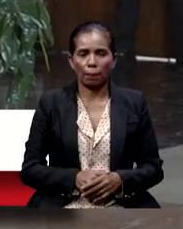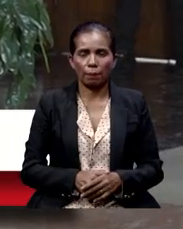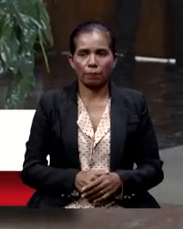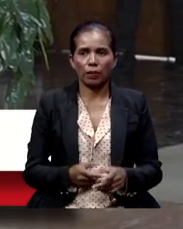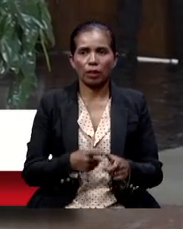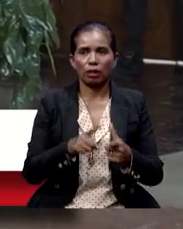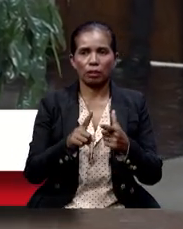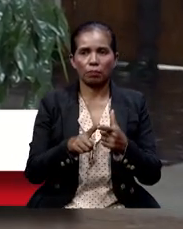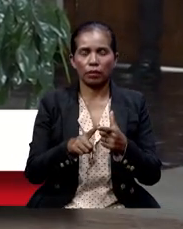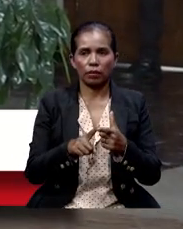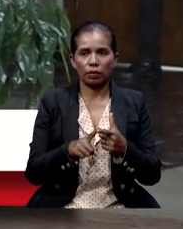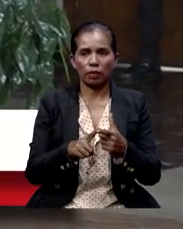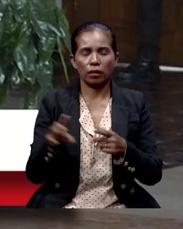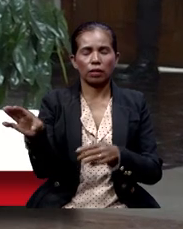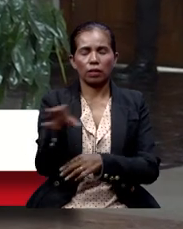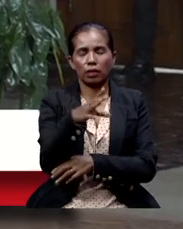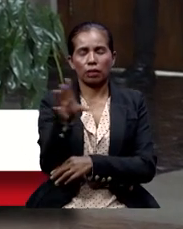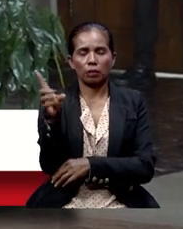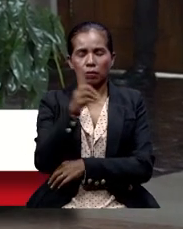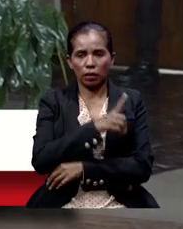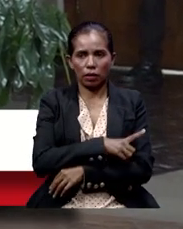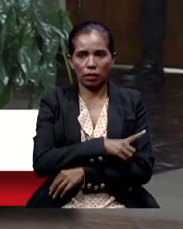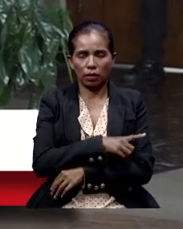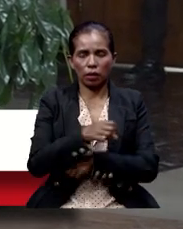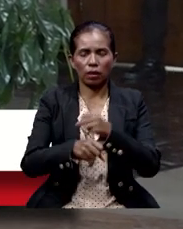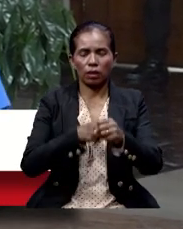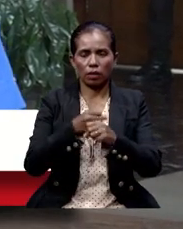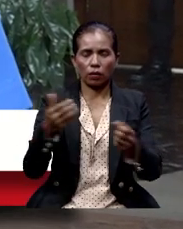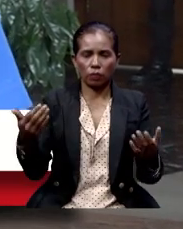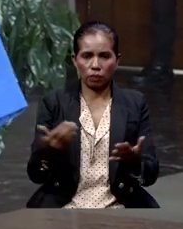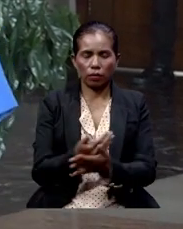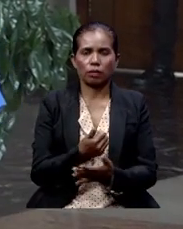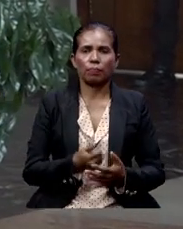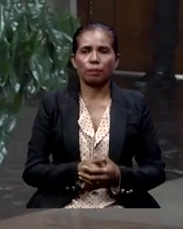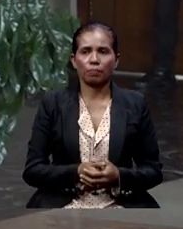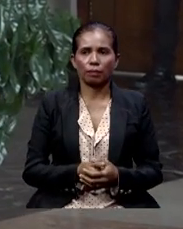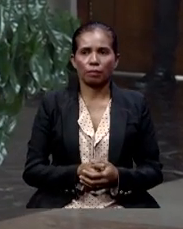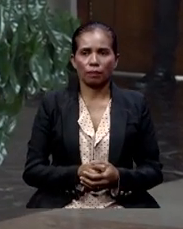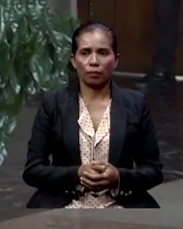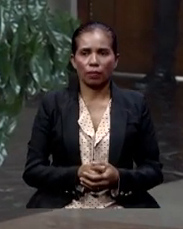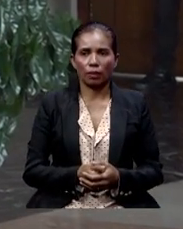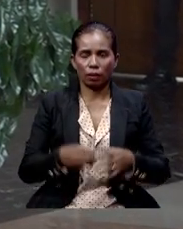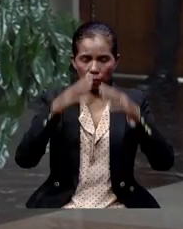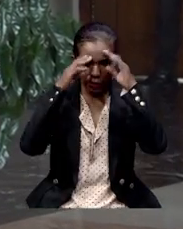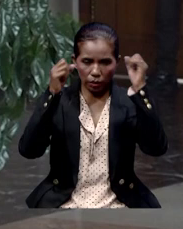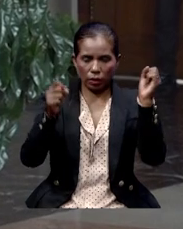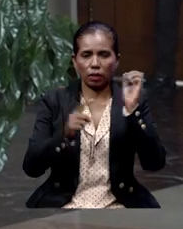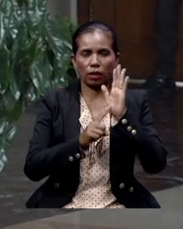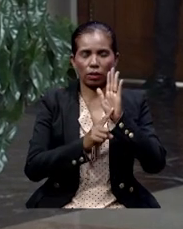depois de Natal, vamos a tinan fone inian, na Presidente ato